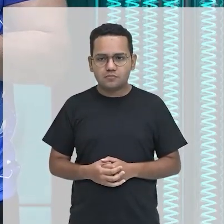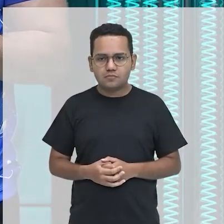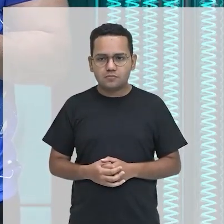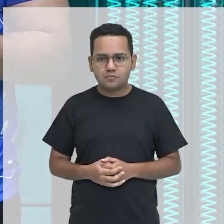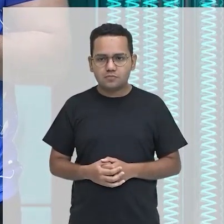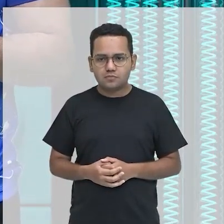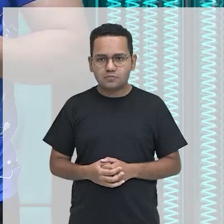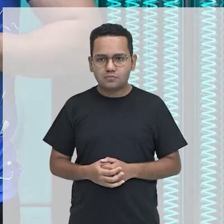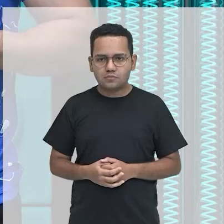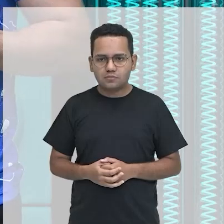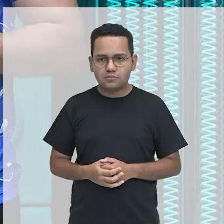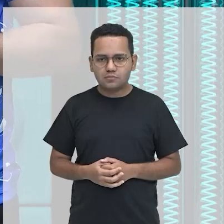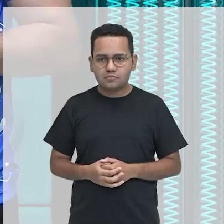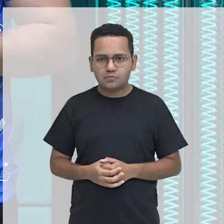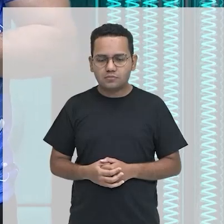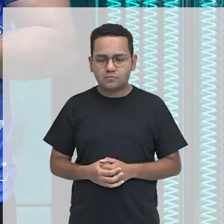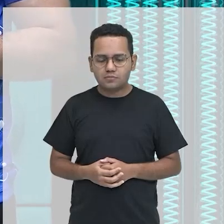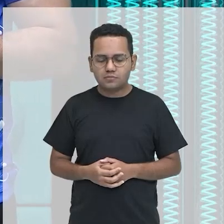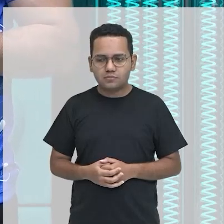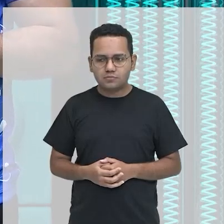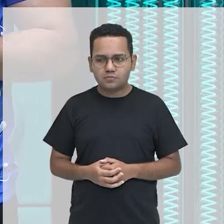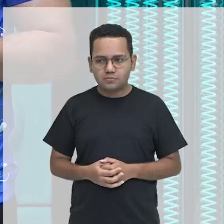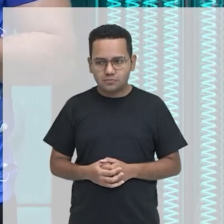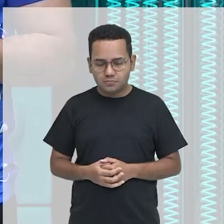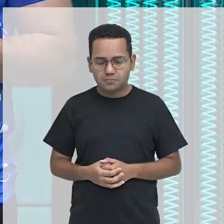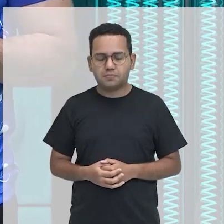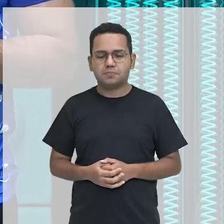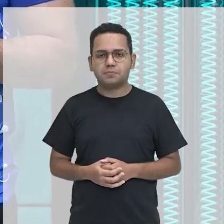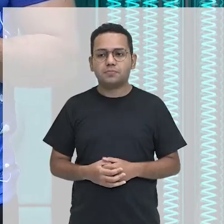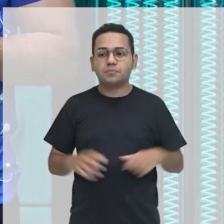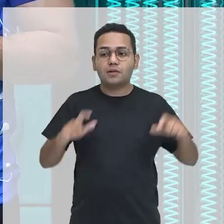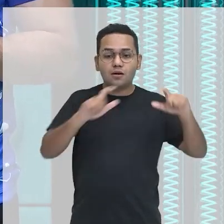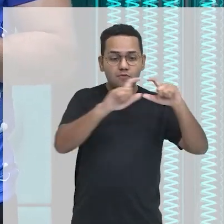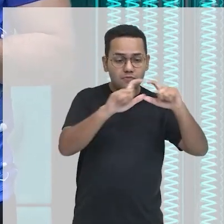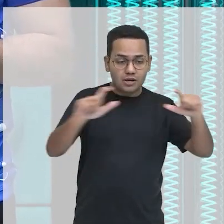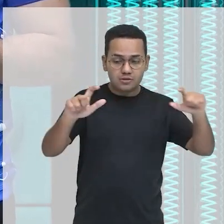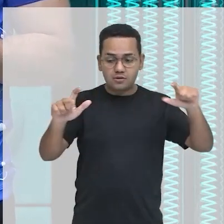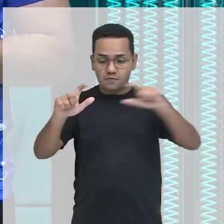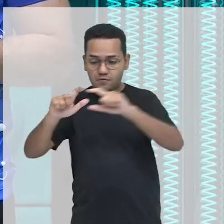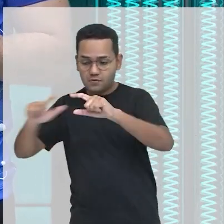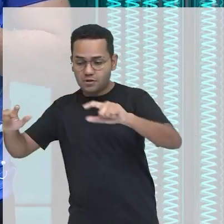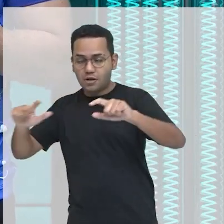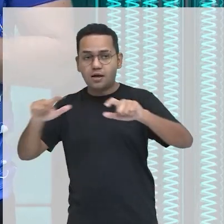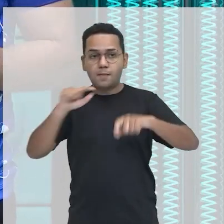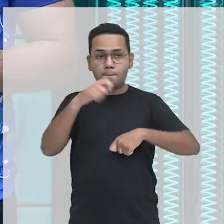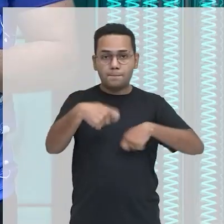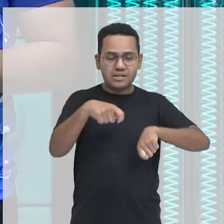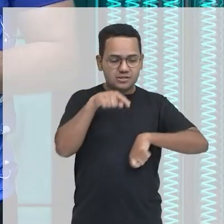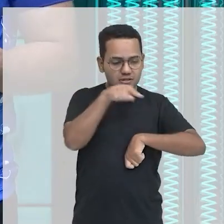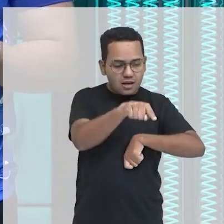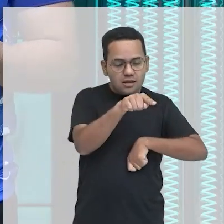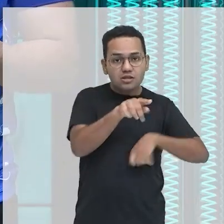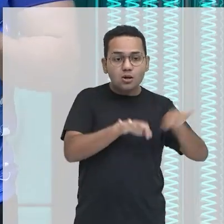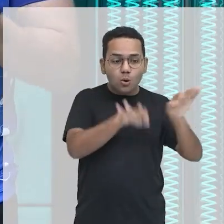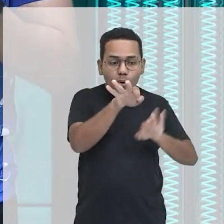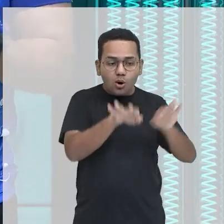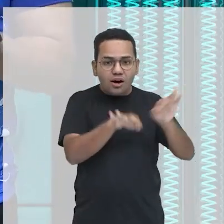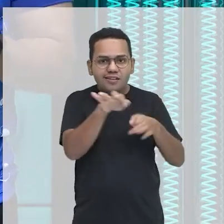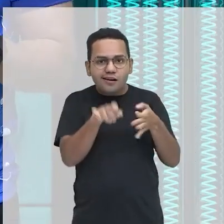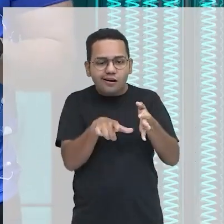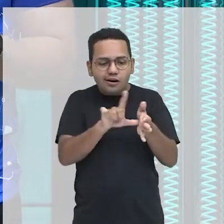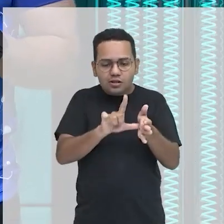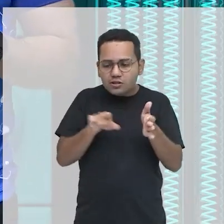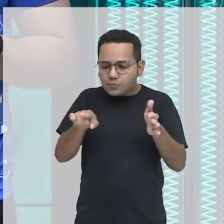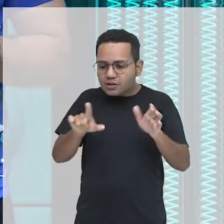execução depende se a outra oração, né, que está conectada a ela, irá ocorrer, tá certo? Então, condicional é aquilo que serve